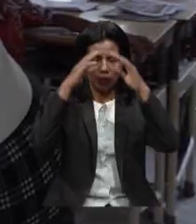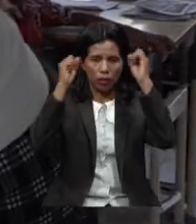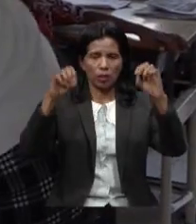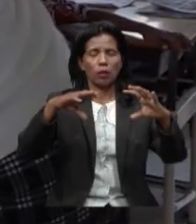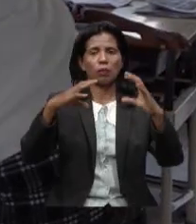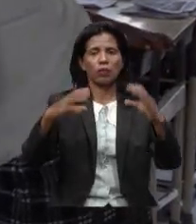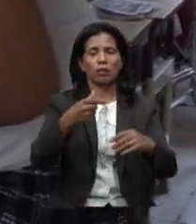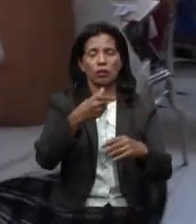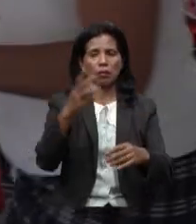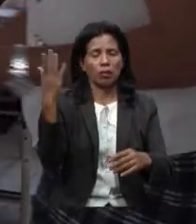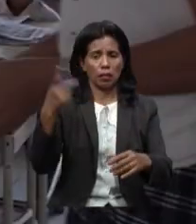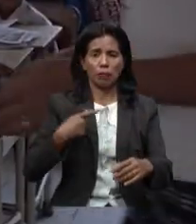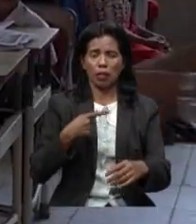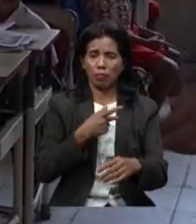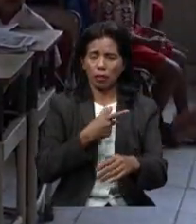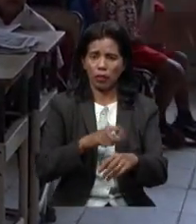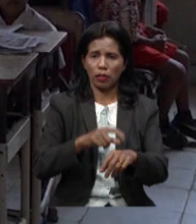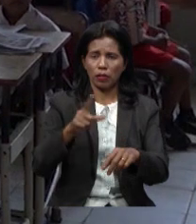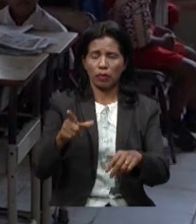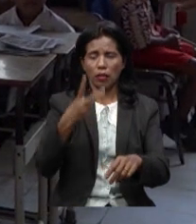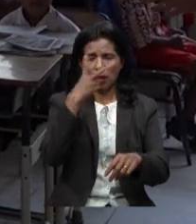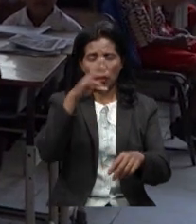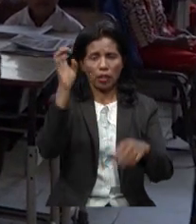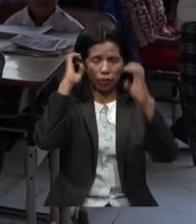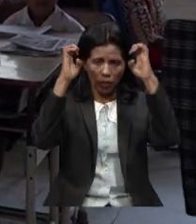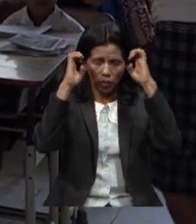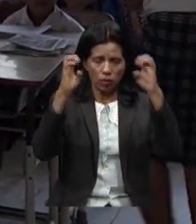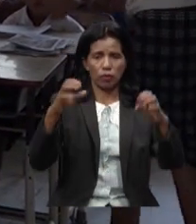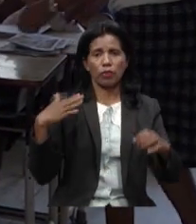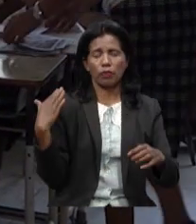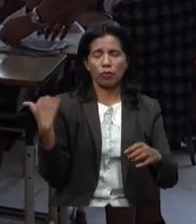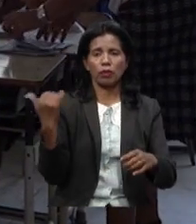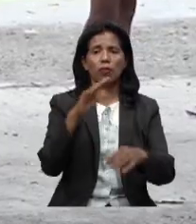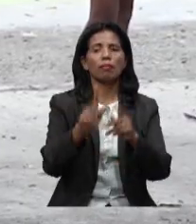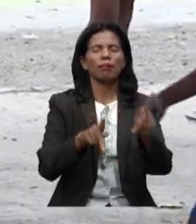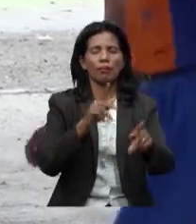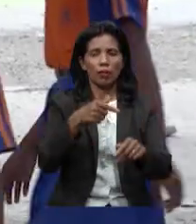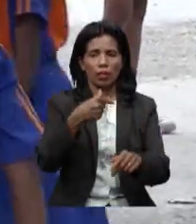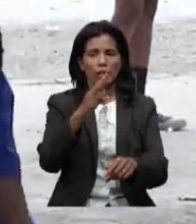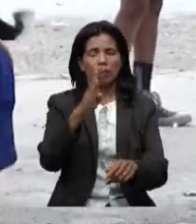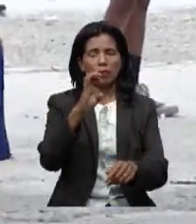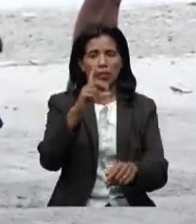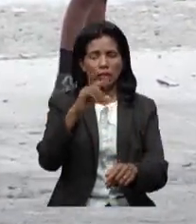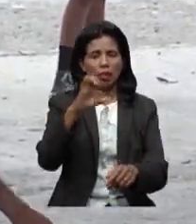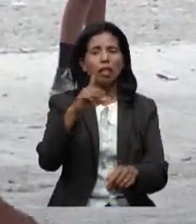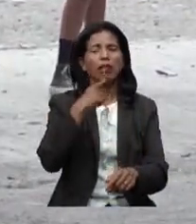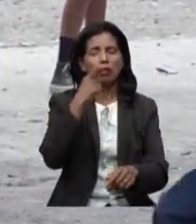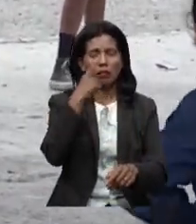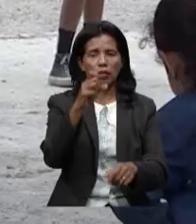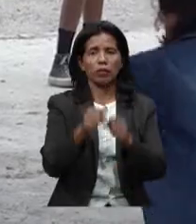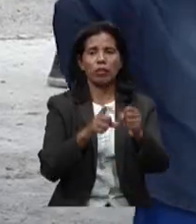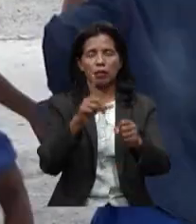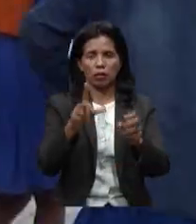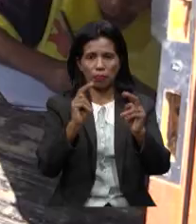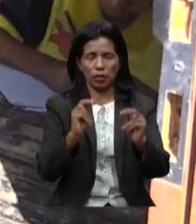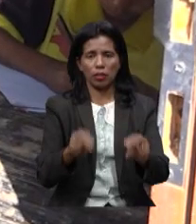Nacional nebe trata assunto educação, juventude, cultura no cidadania. Gabriel Soares Ateten, sociedade civil precisa